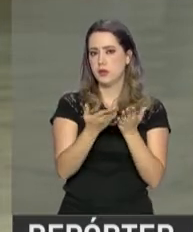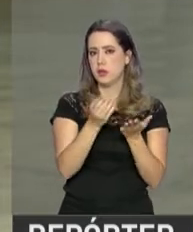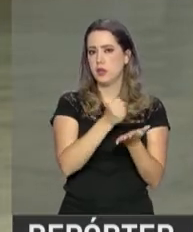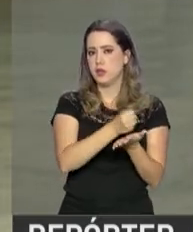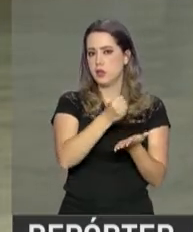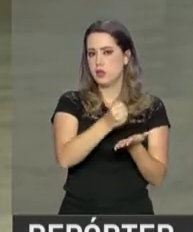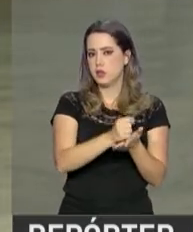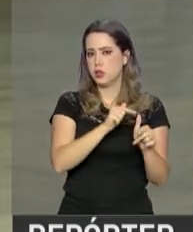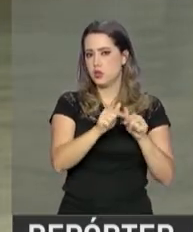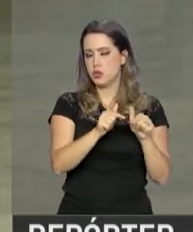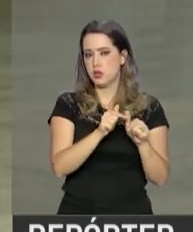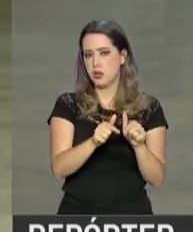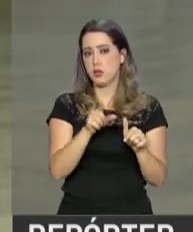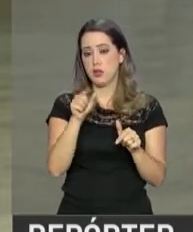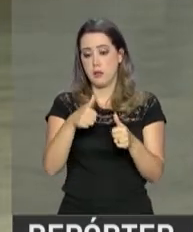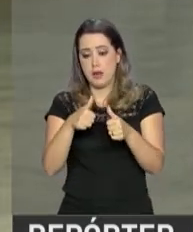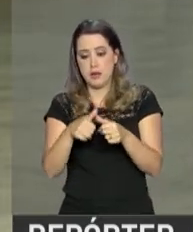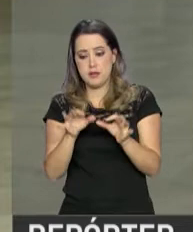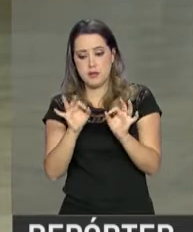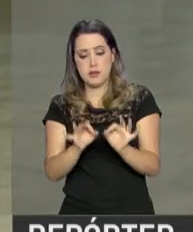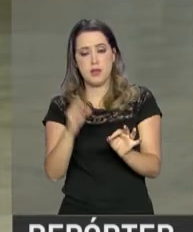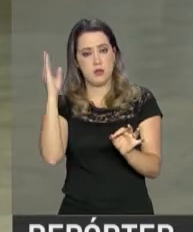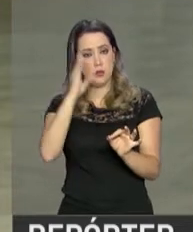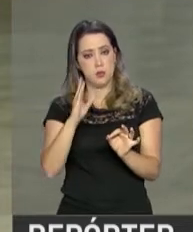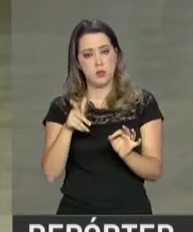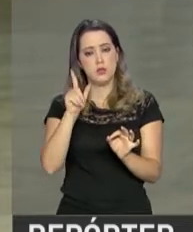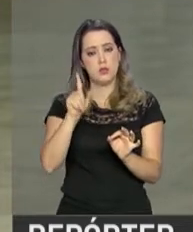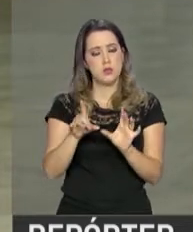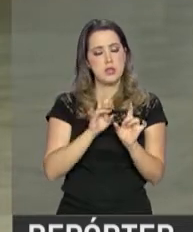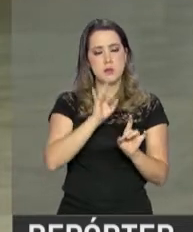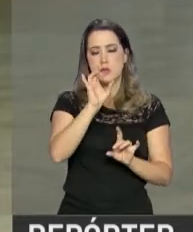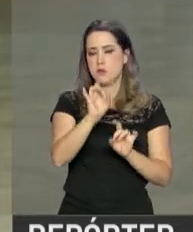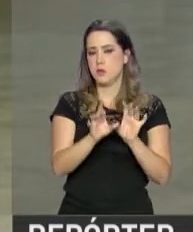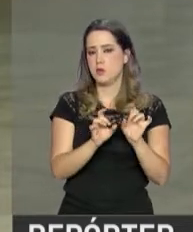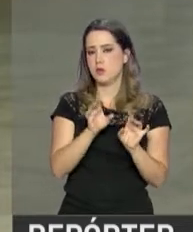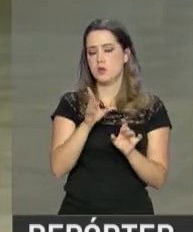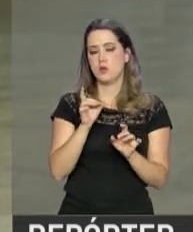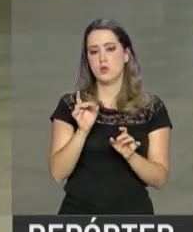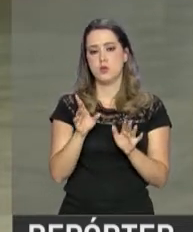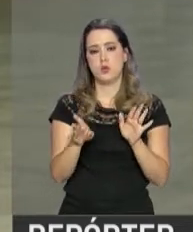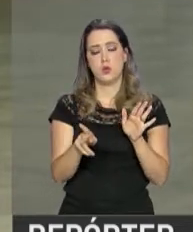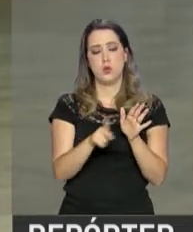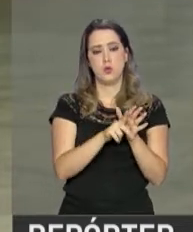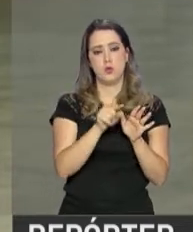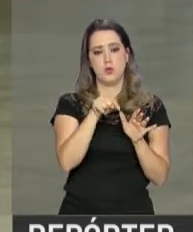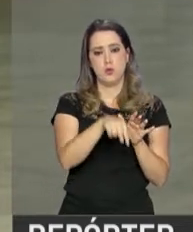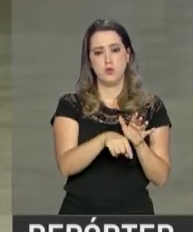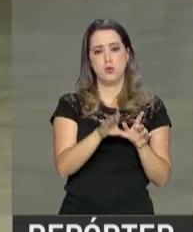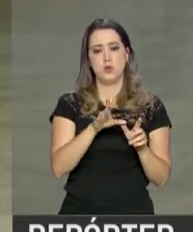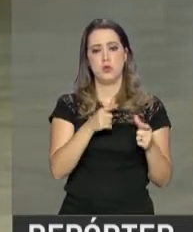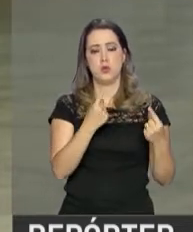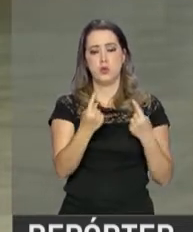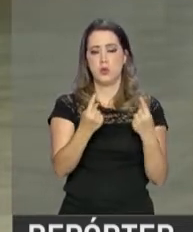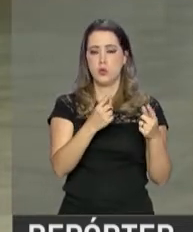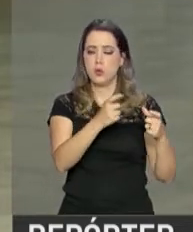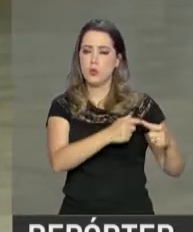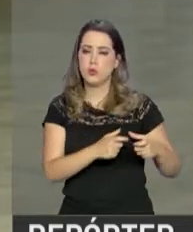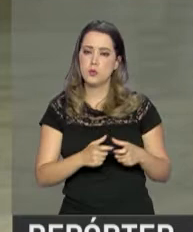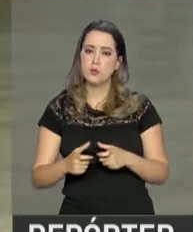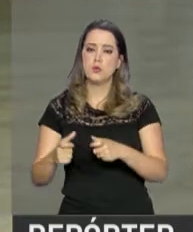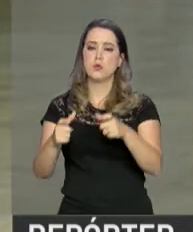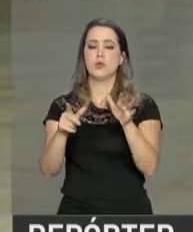imigrantes com estada legal no país será feita exclusivamente nas superintendências, gerências